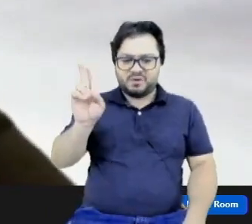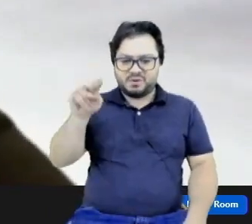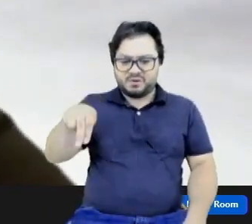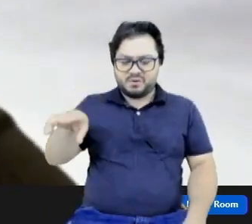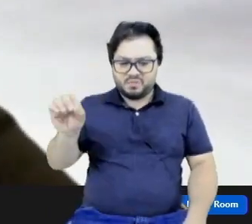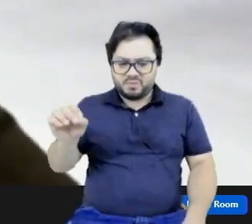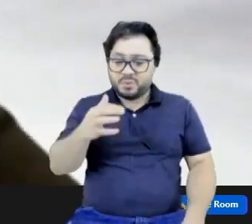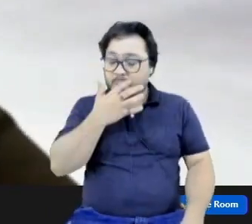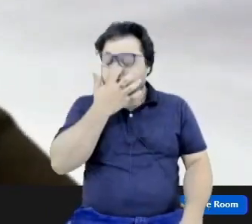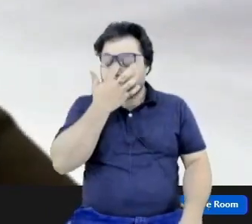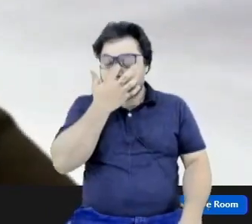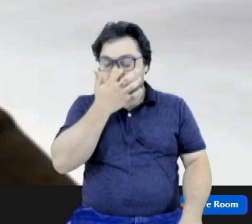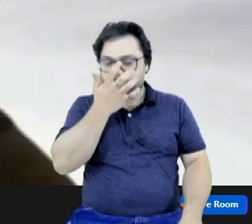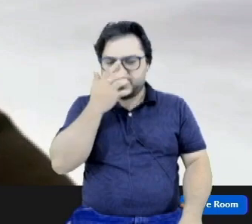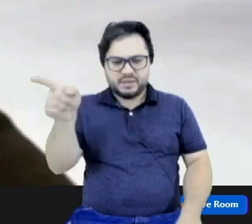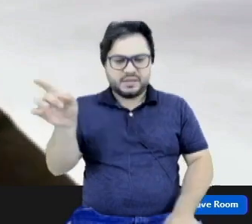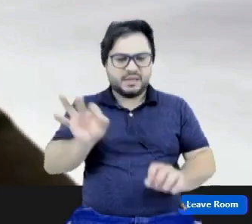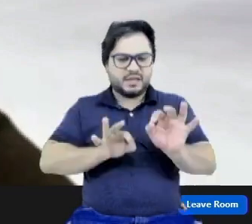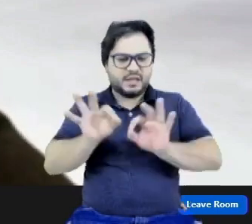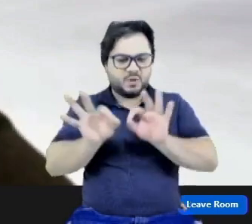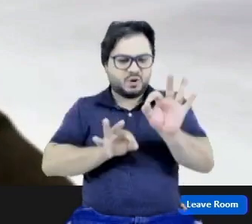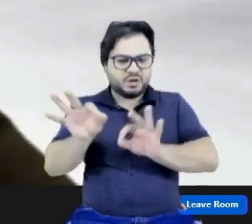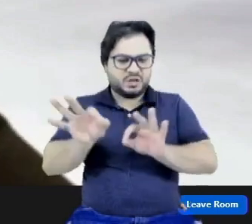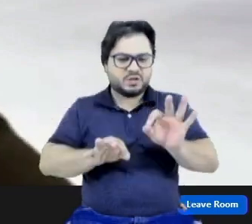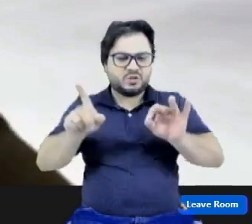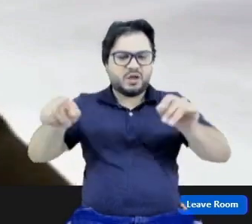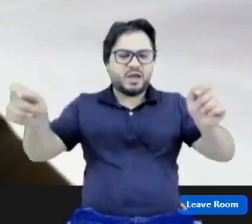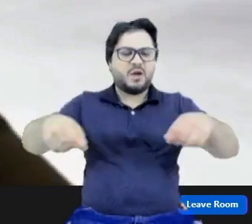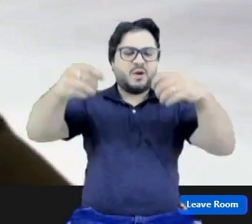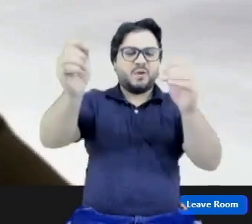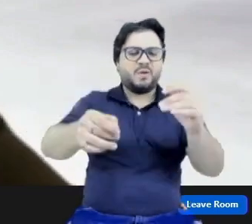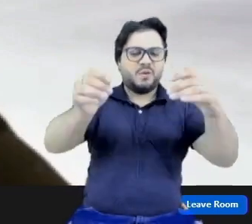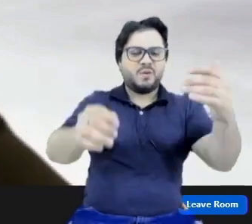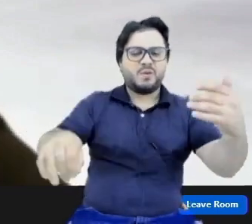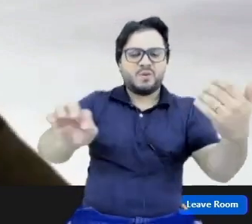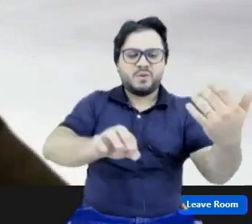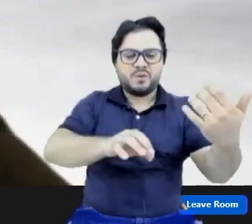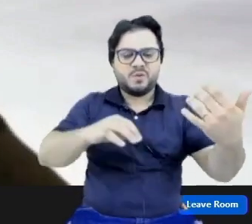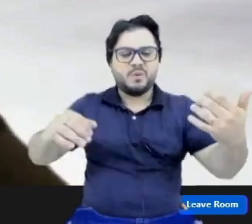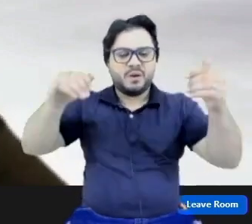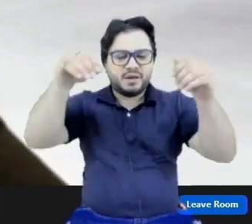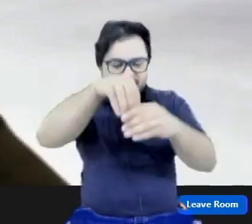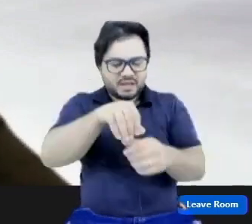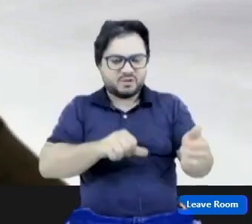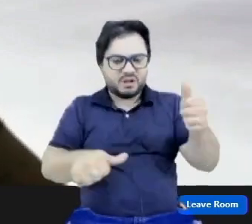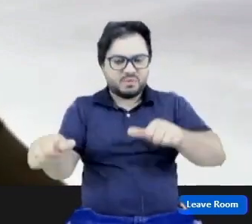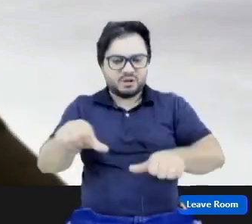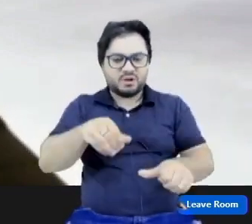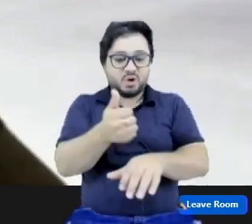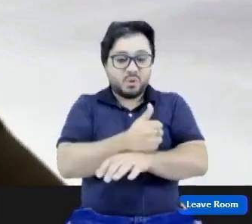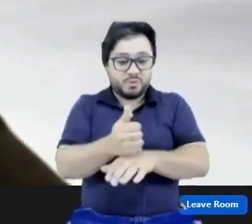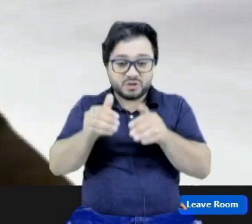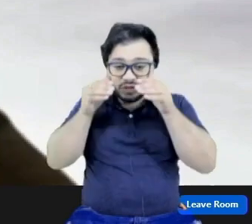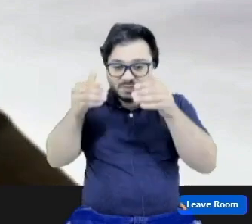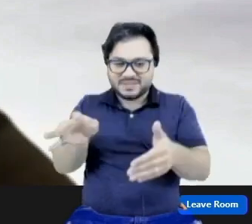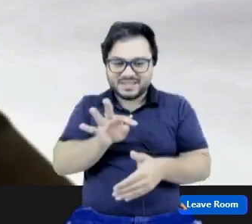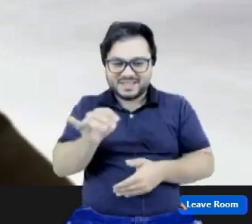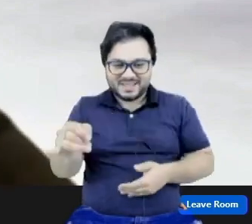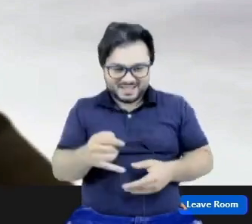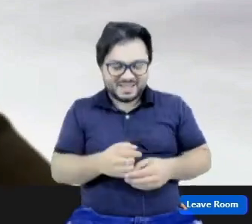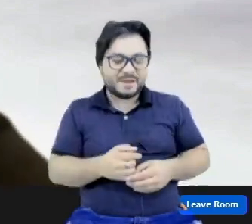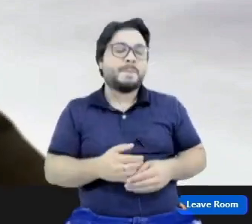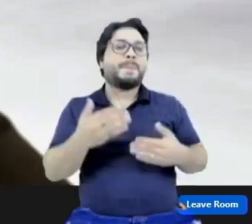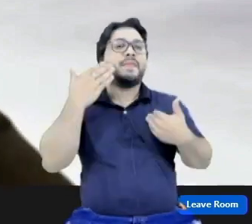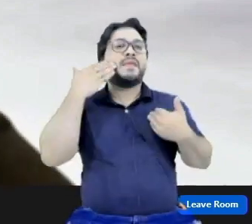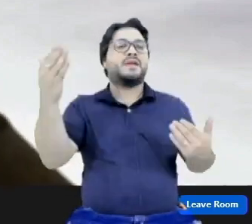é o organizador, o maestro dentro do nosso laboratório, o profissional especialista em TI. E